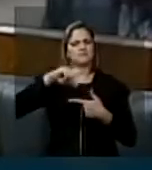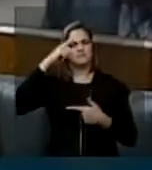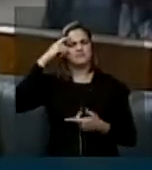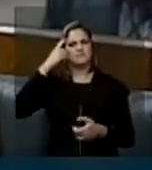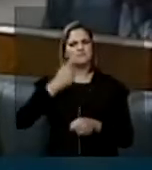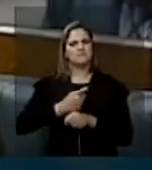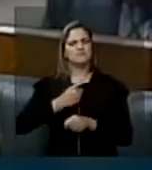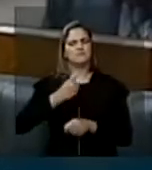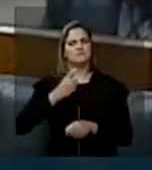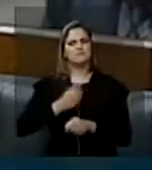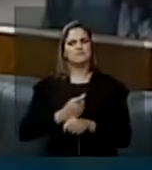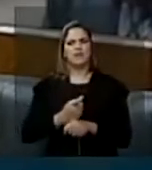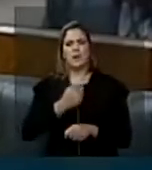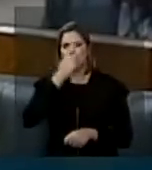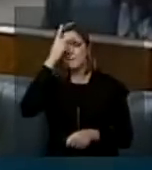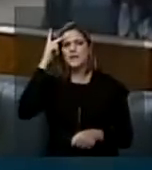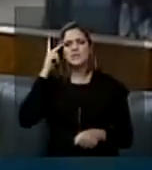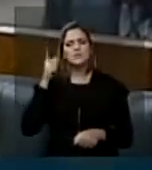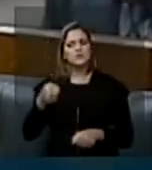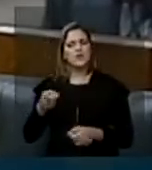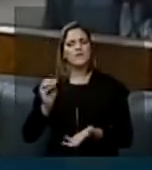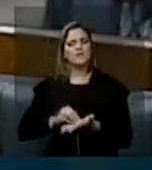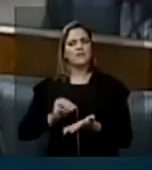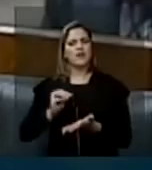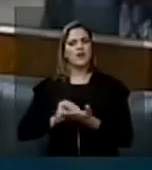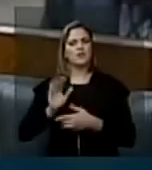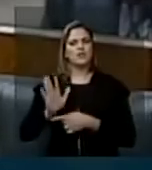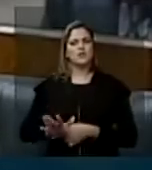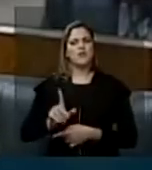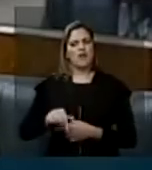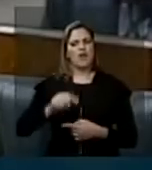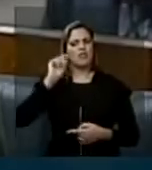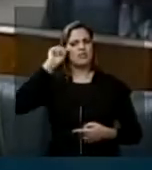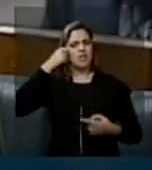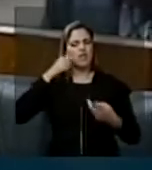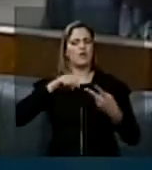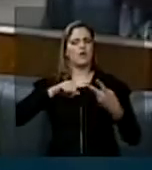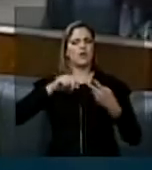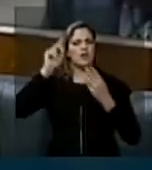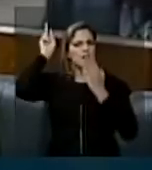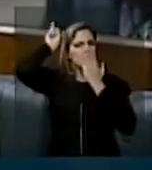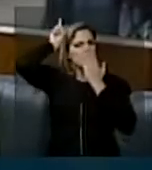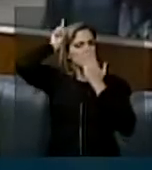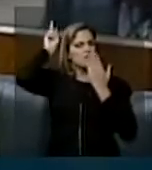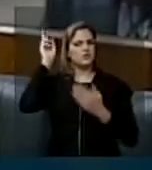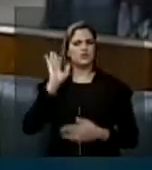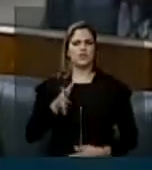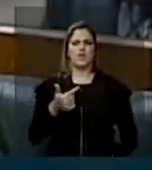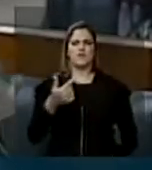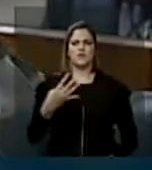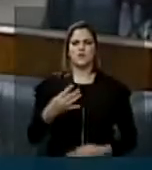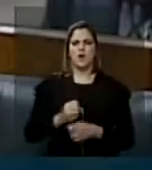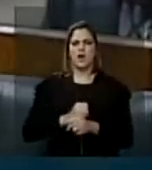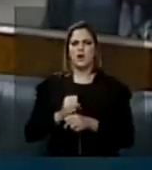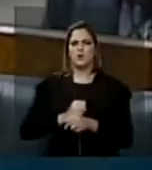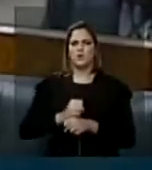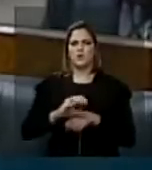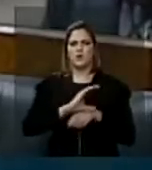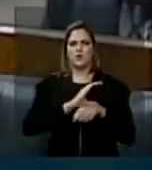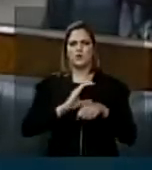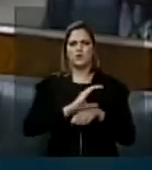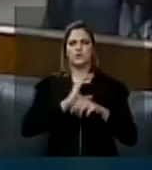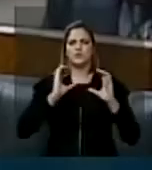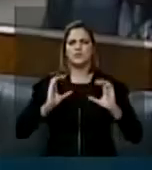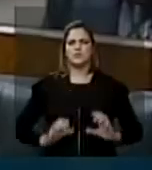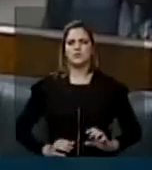credor nesse país são os negros e os índios e é impossível que depois de 24 anos da Constituição